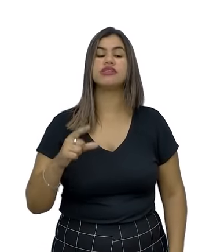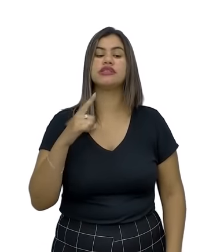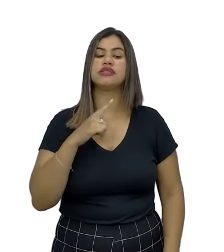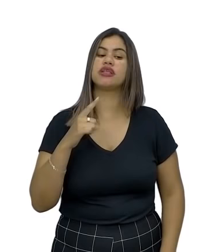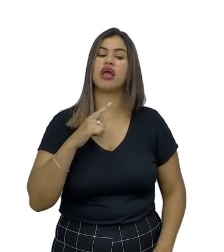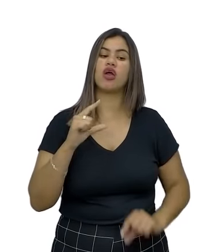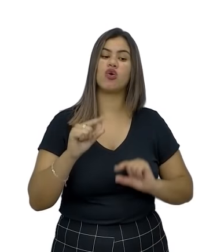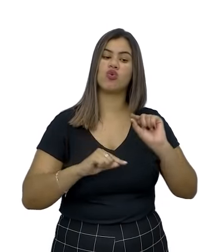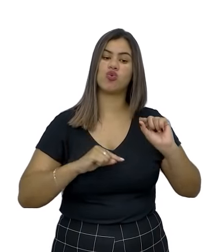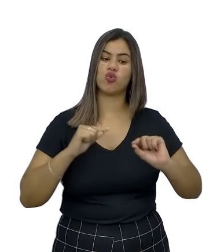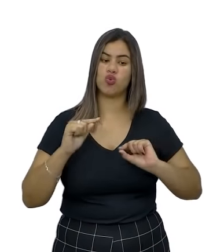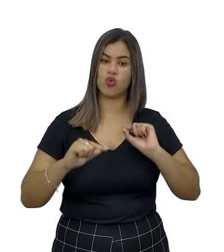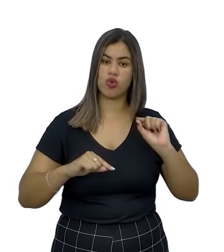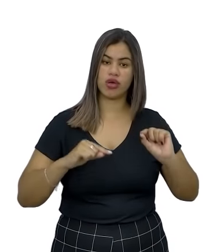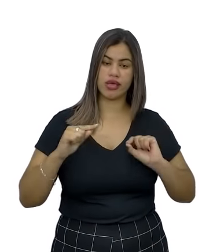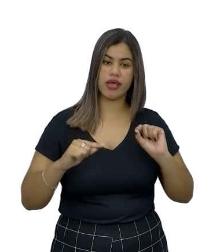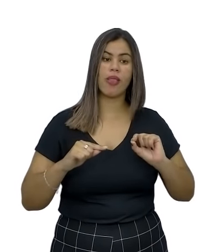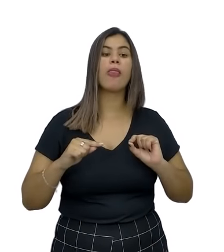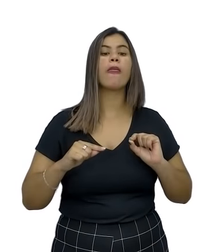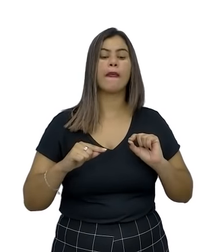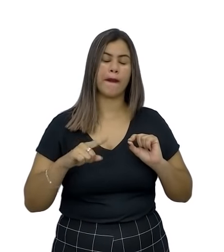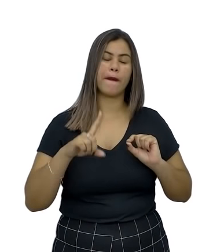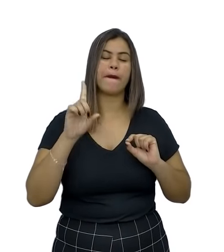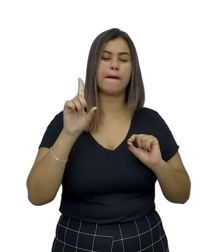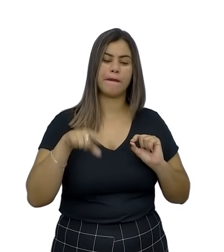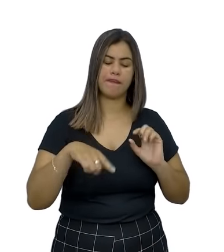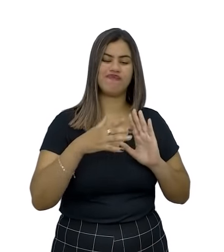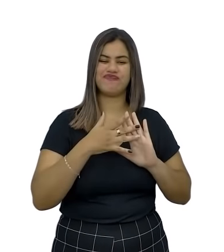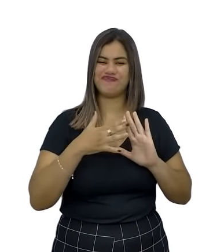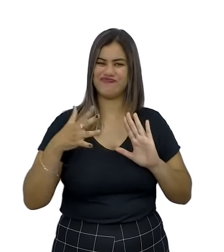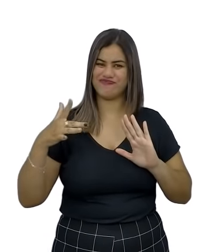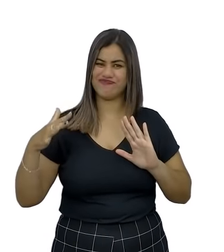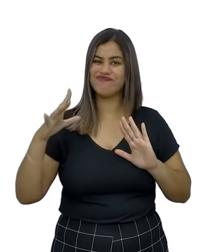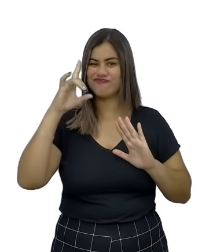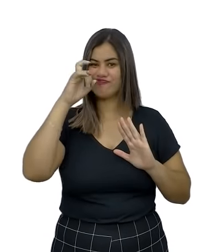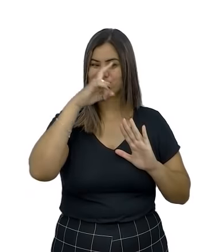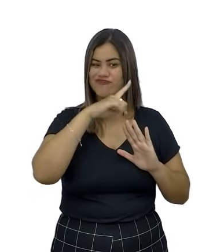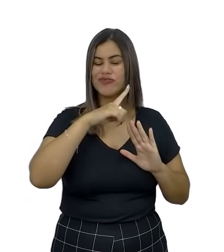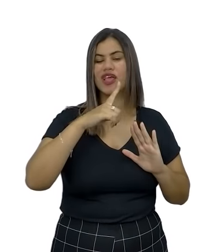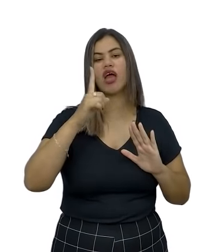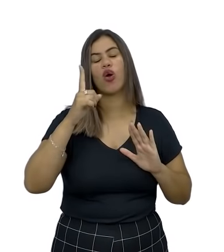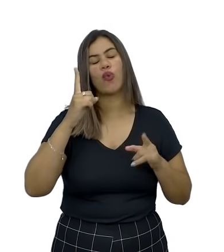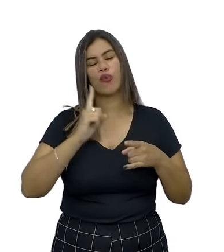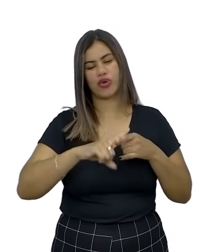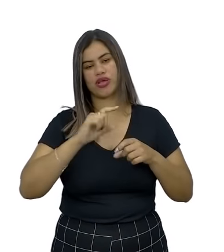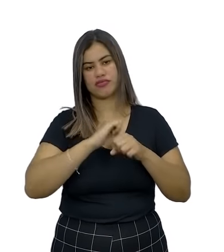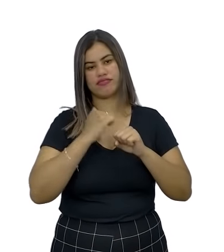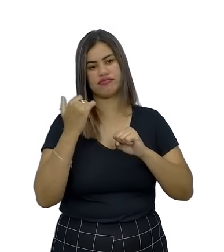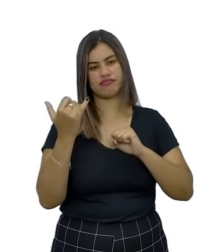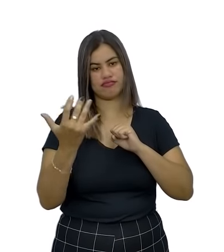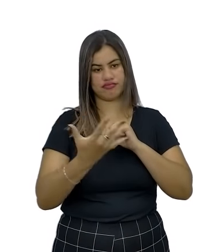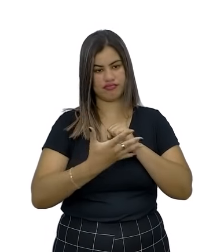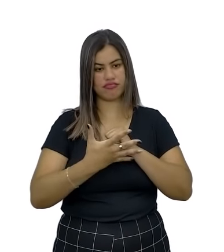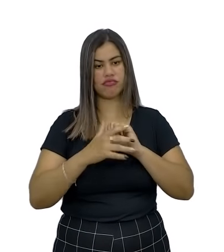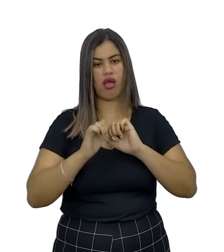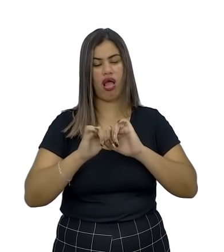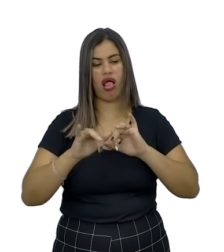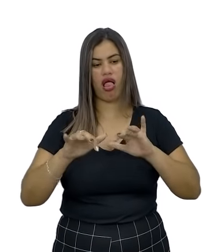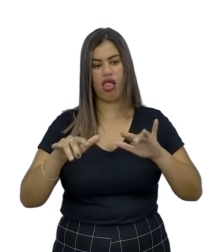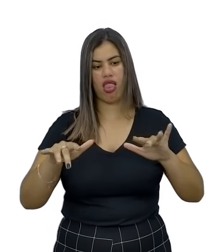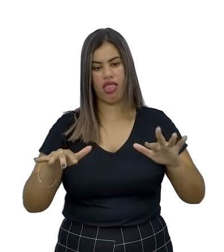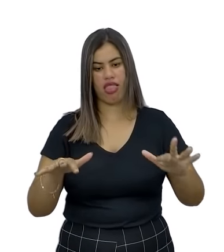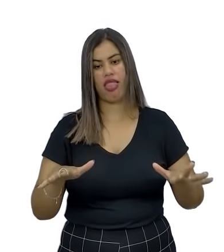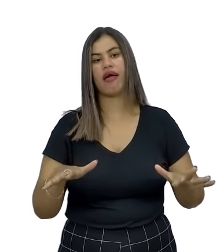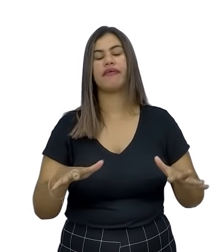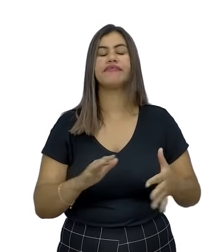pelo momento que nós estávamos passando, um momento pandêmico, então a SEDUC pensa num plano, né, para levar